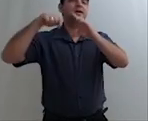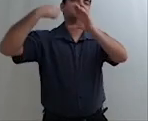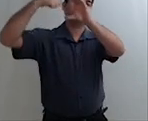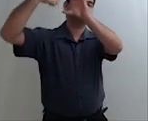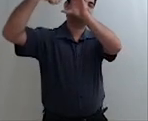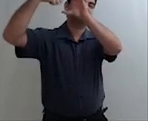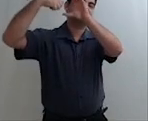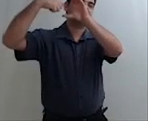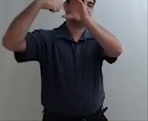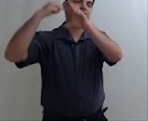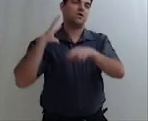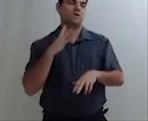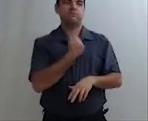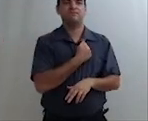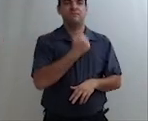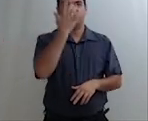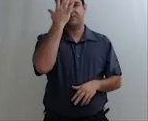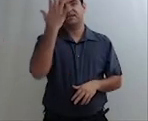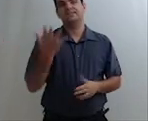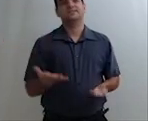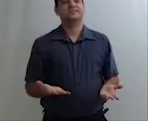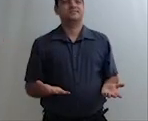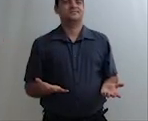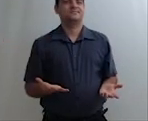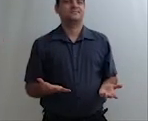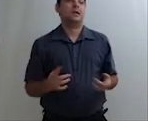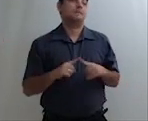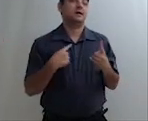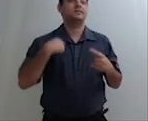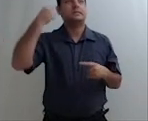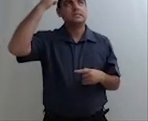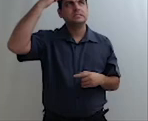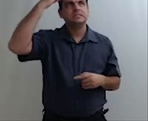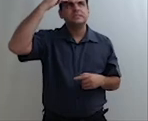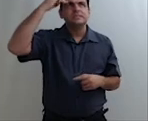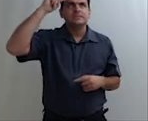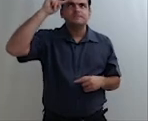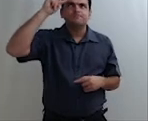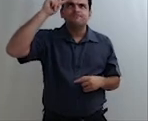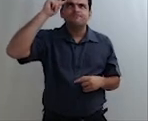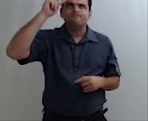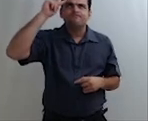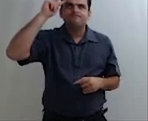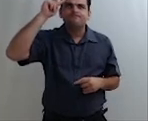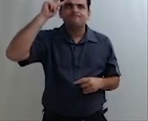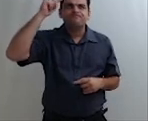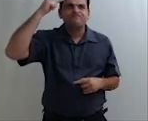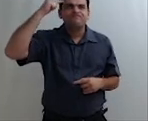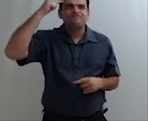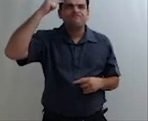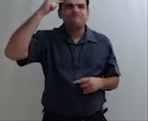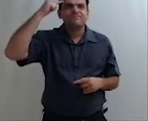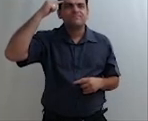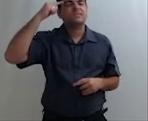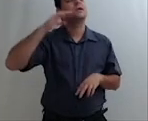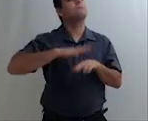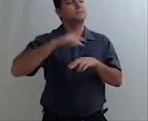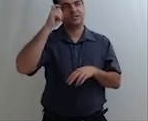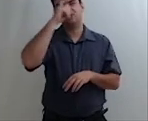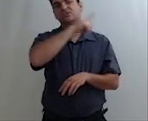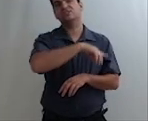num prédio eh que esteja eh na entrada de um de uma casa a memória humana é falha e